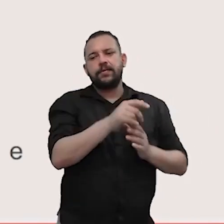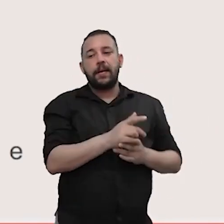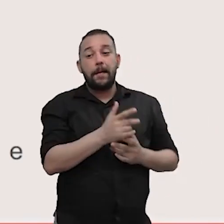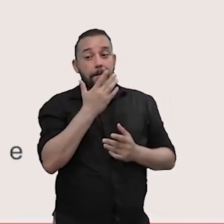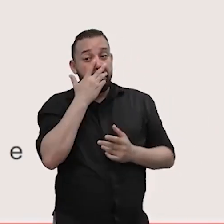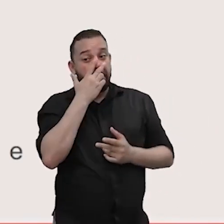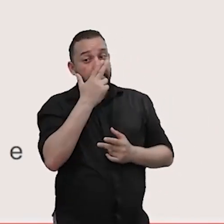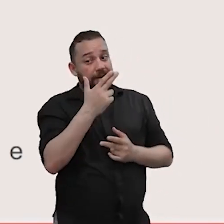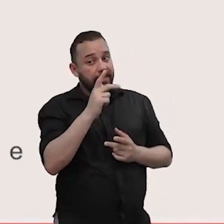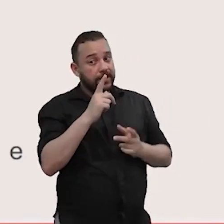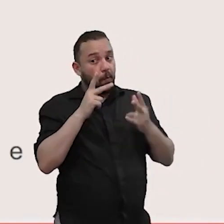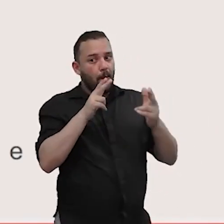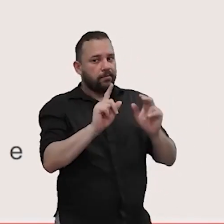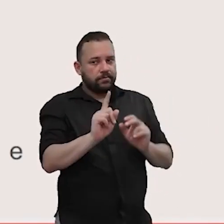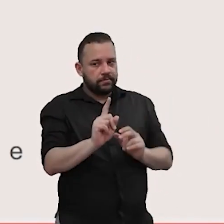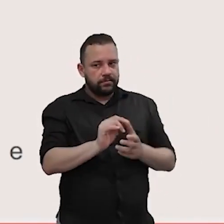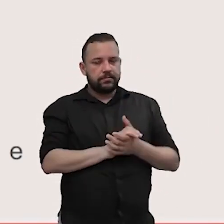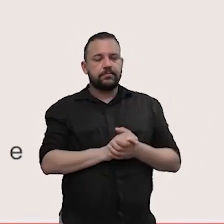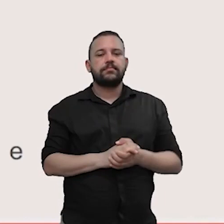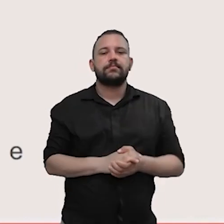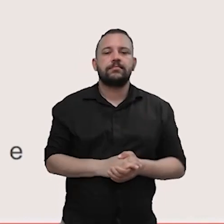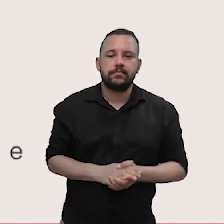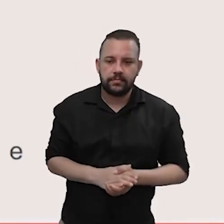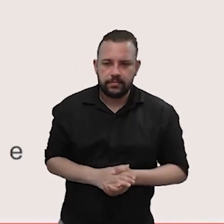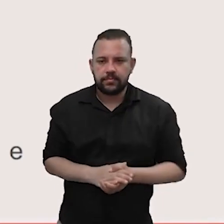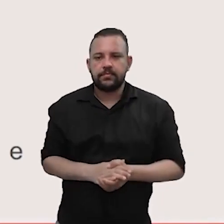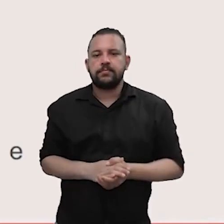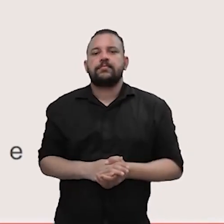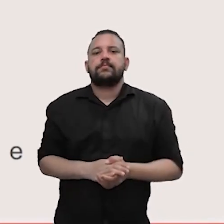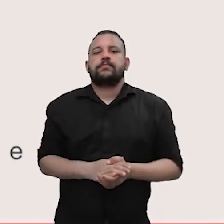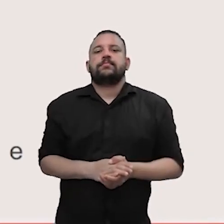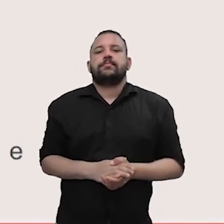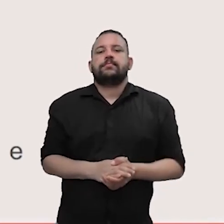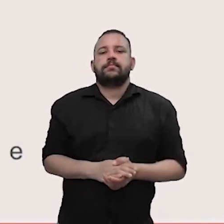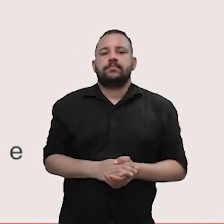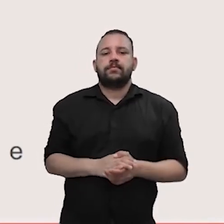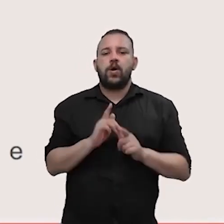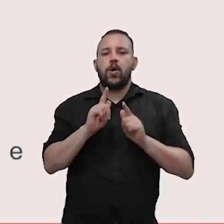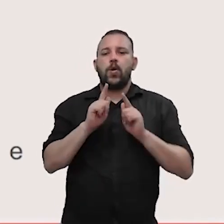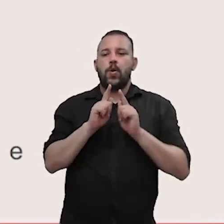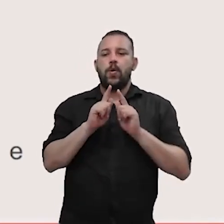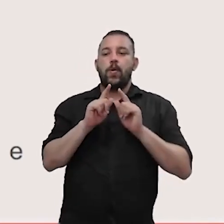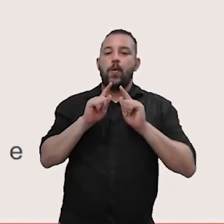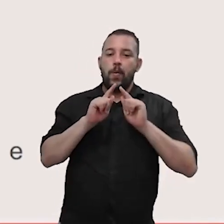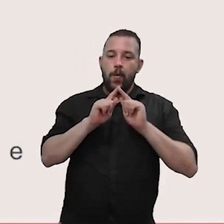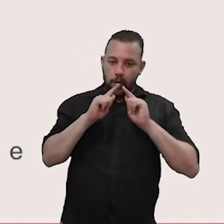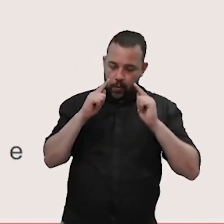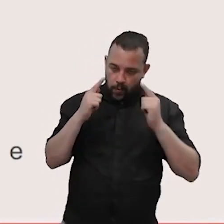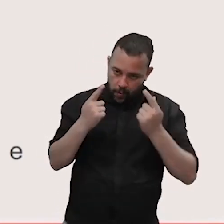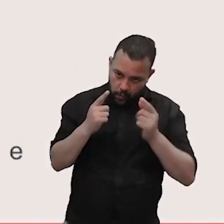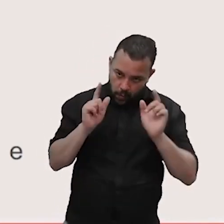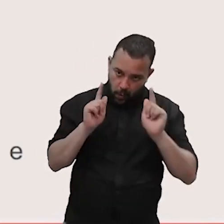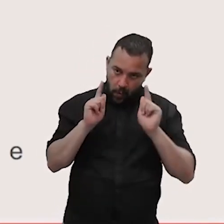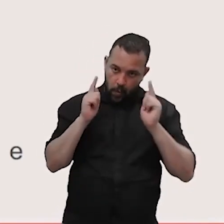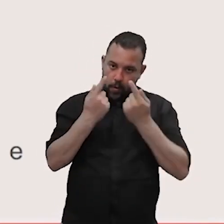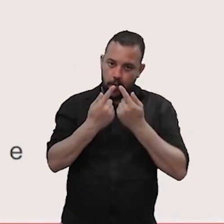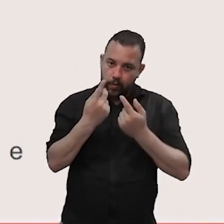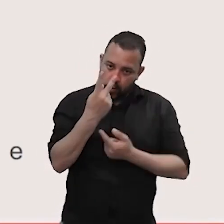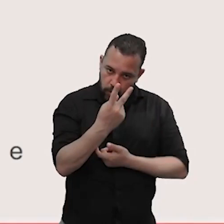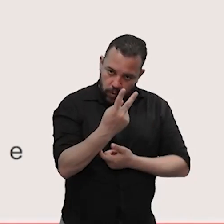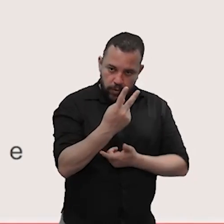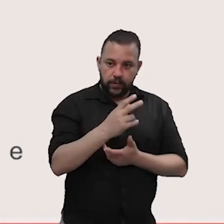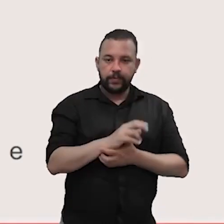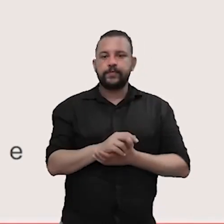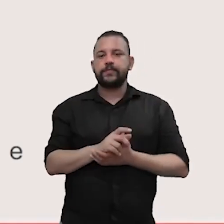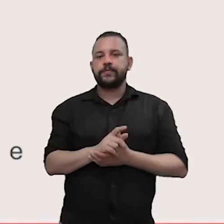semelhantes, ok? Tem propriedades semelhantes. Aí vem lá o grupo 2, que é a família 2A. Tudo isso na vertical. Metais